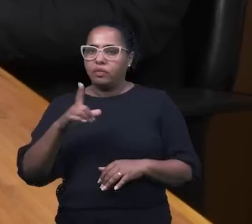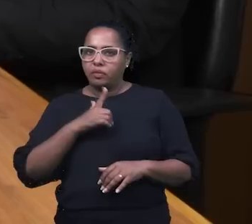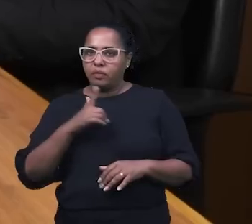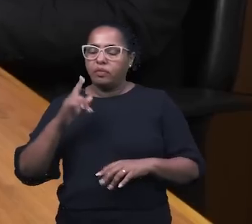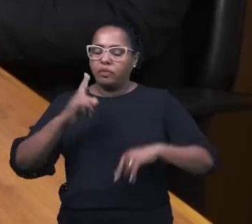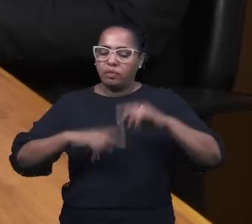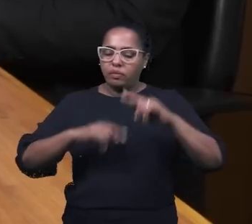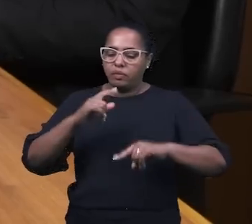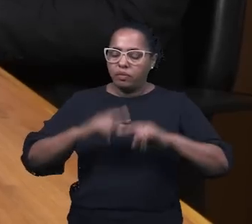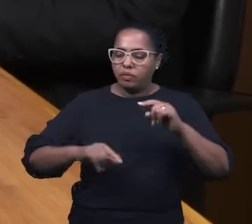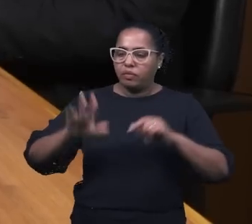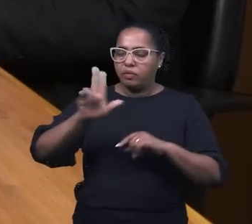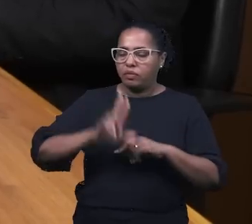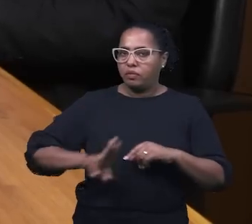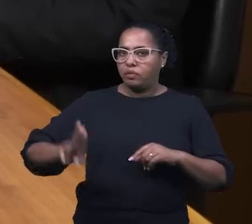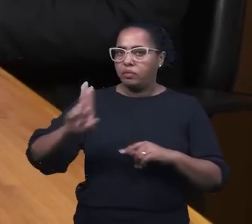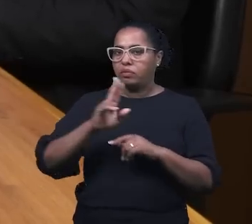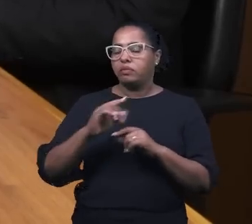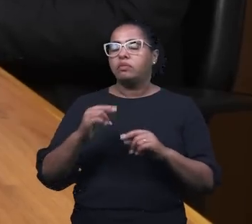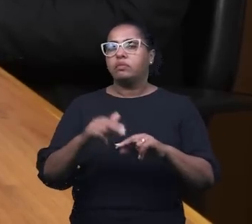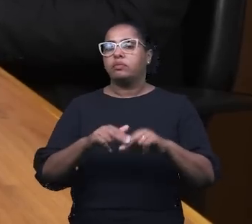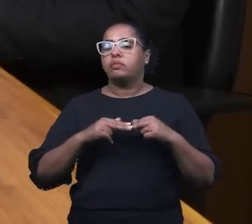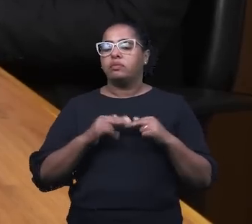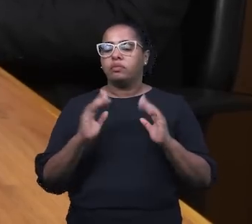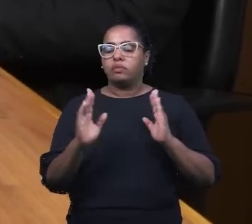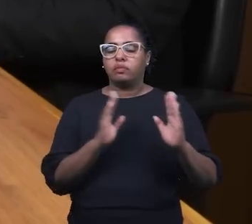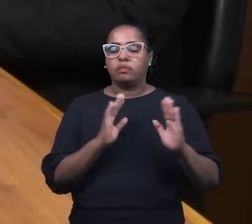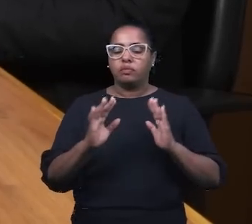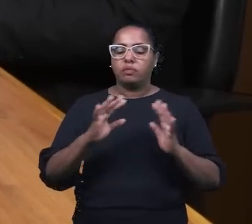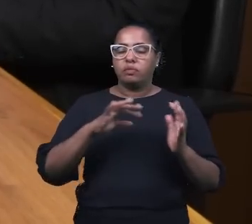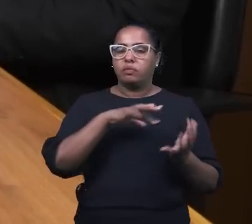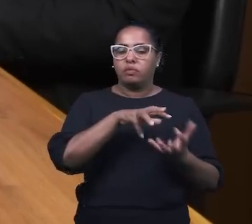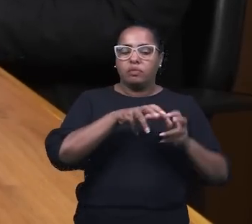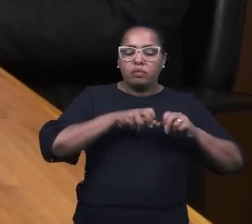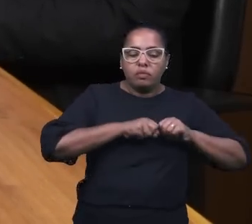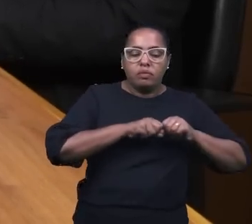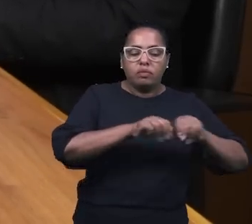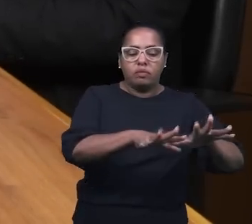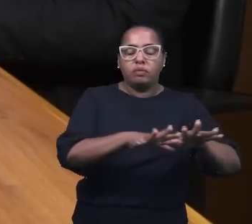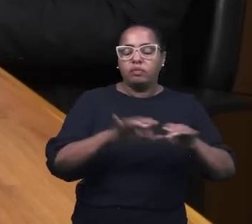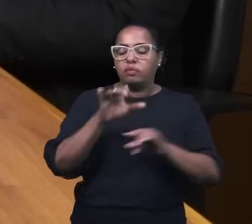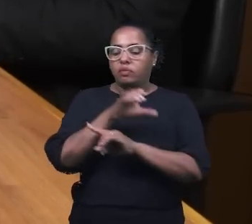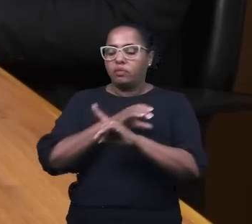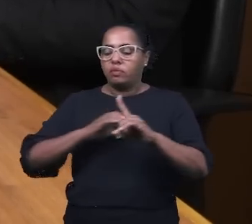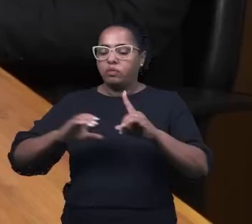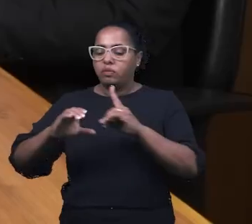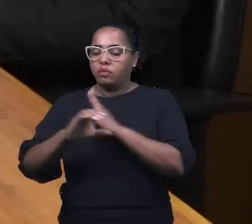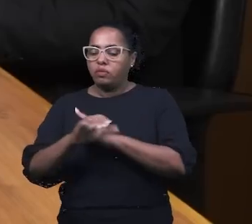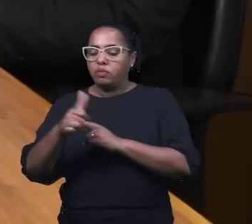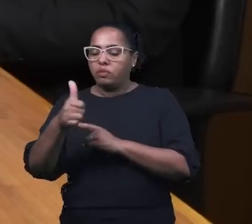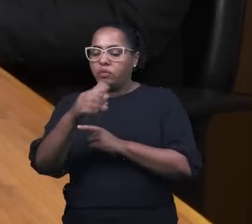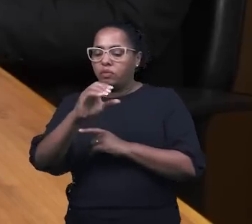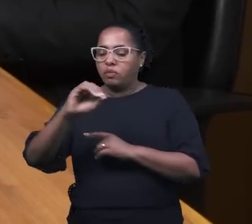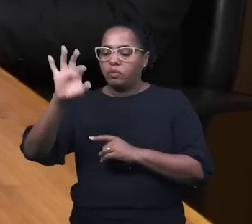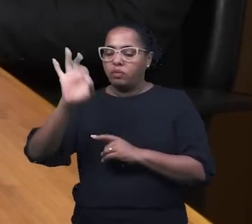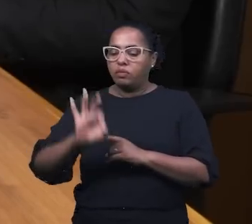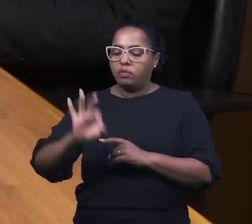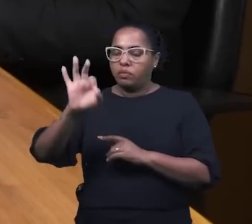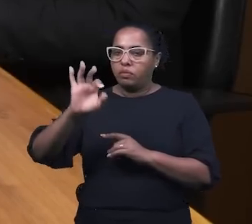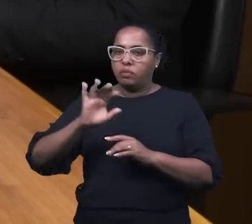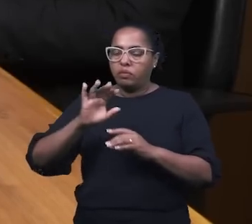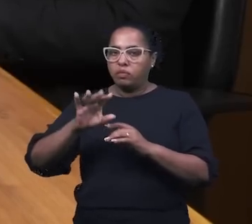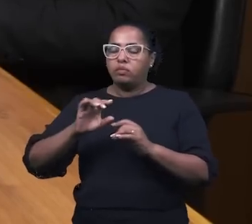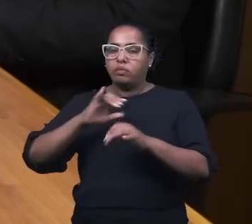para utilizar, porque durante o período da pandemia os cultos passaram a ser 100% online, e o nosso culto tem